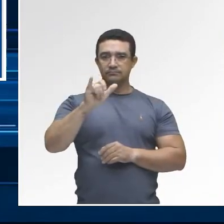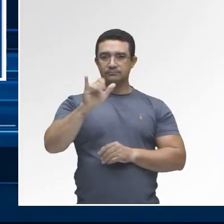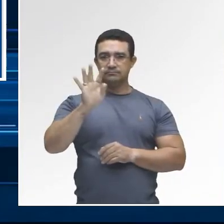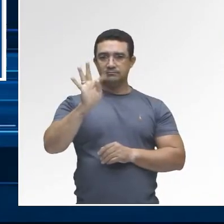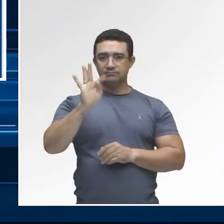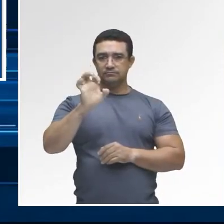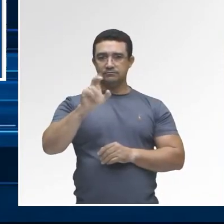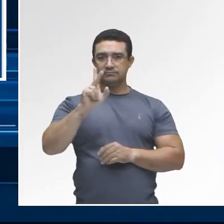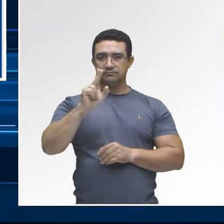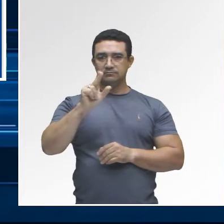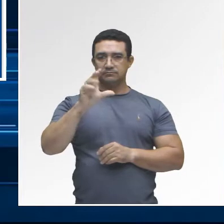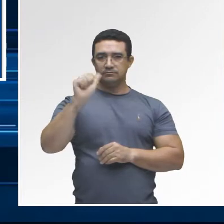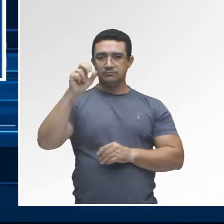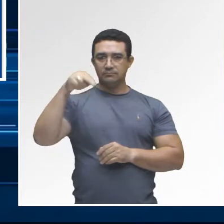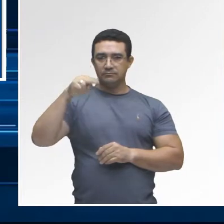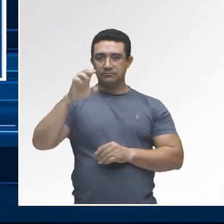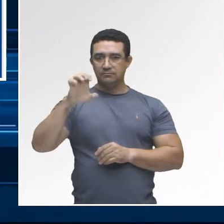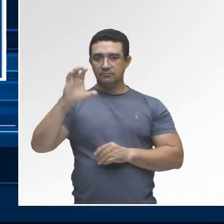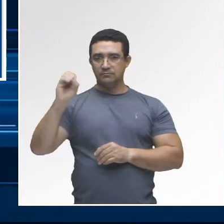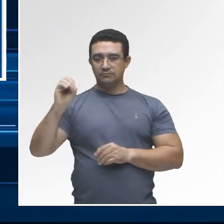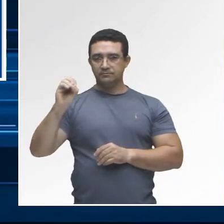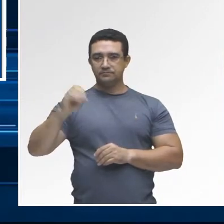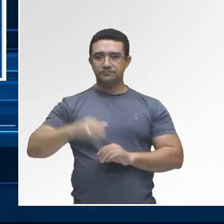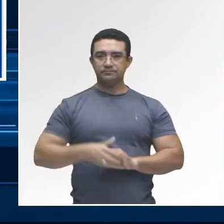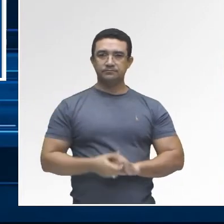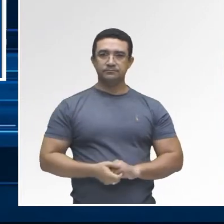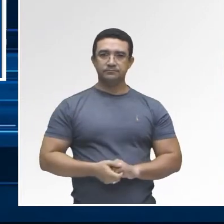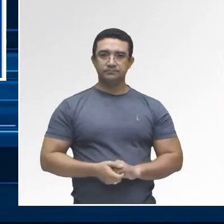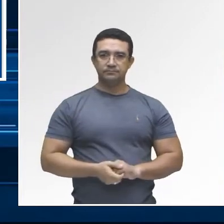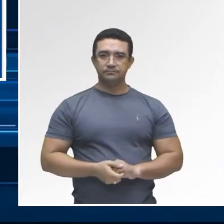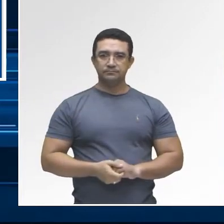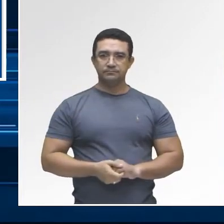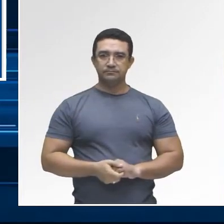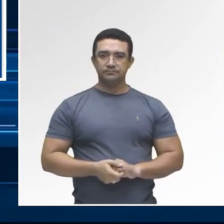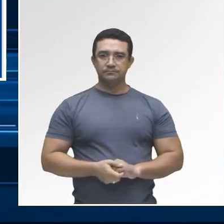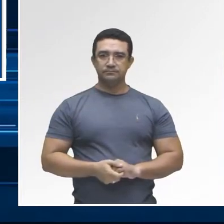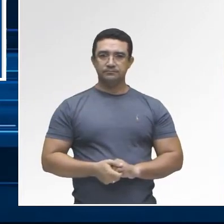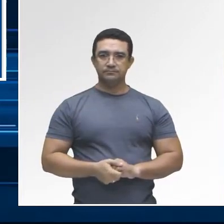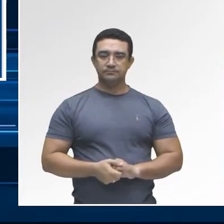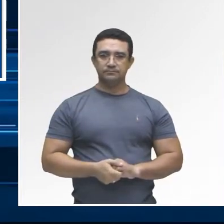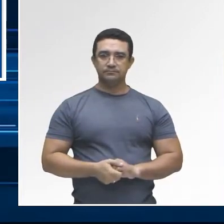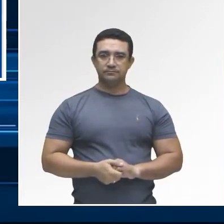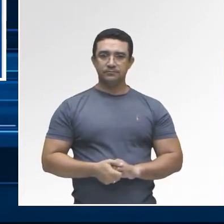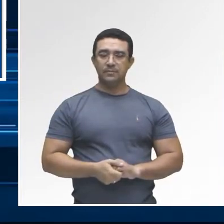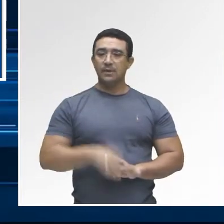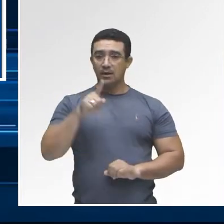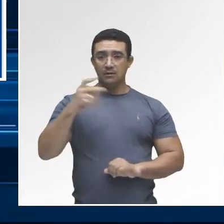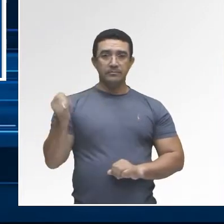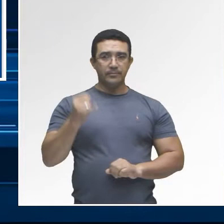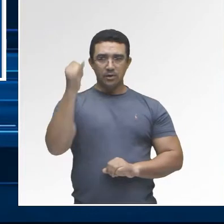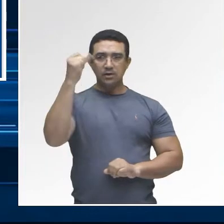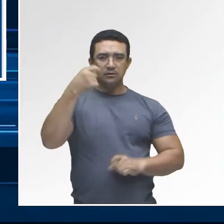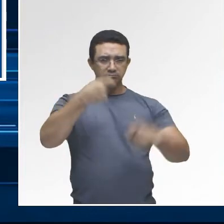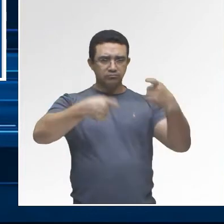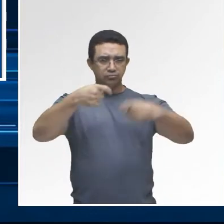está um tópicozinho ali perdido, mas de grande importância para a gente poder compreender essa expansão. Veja